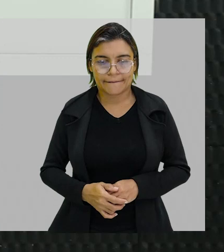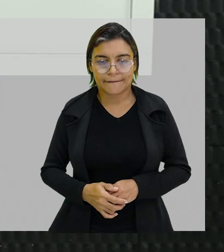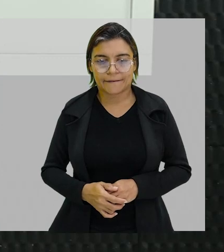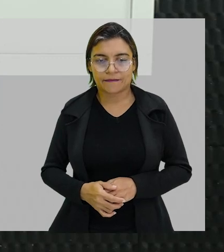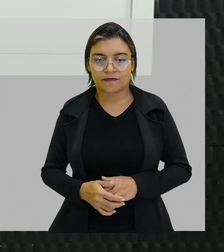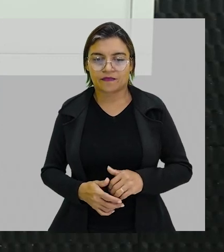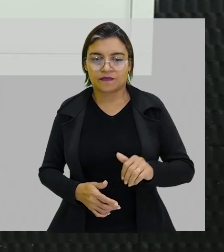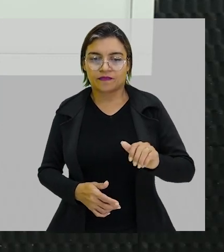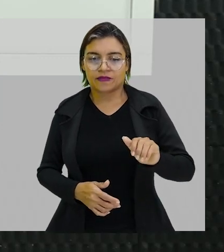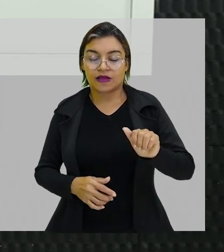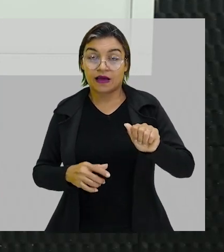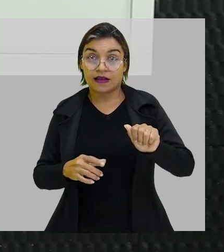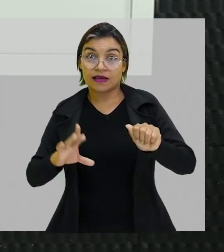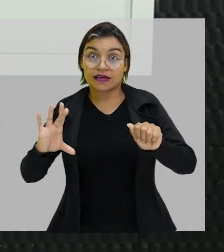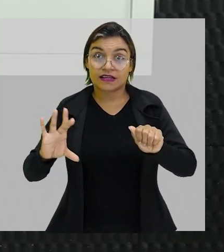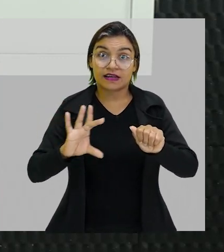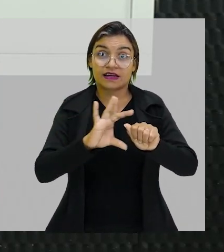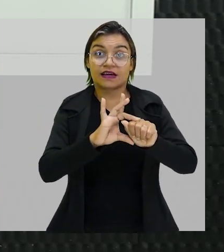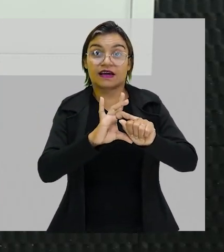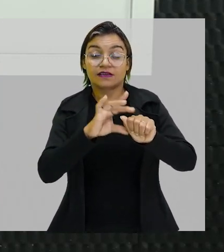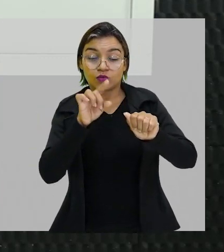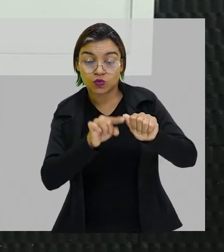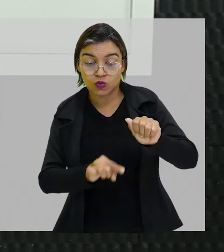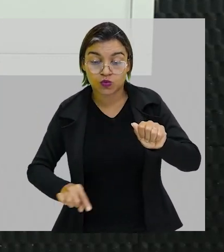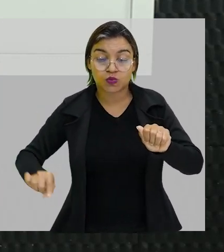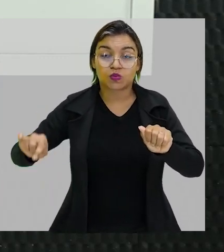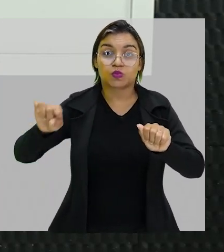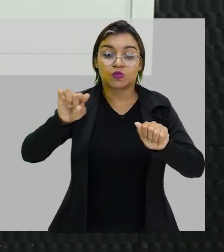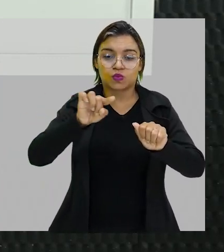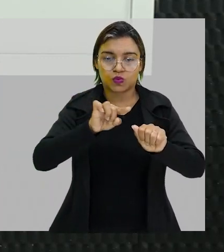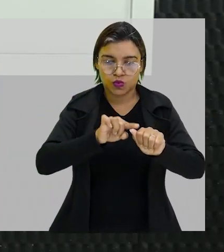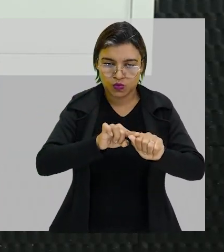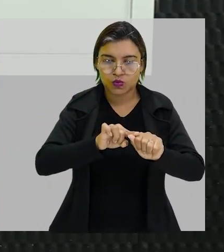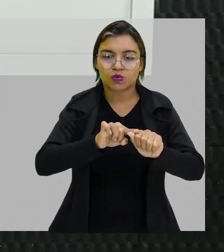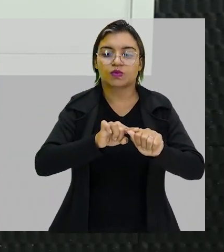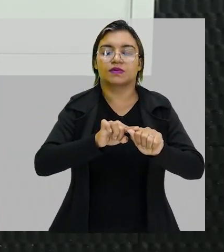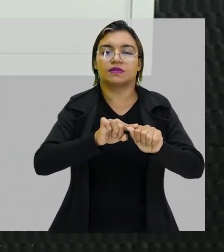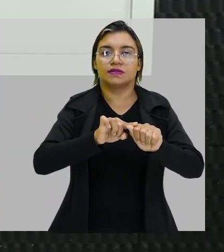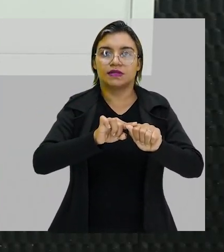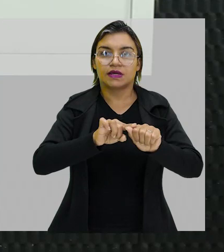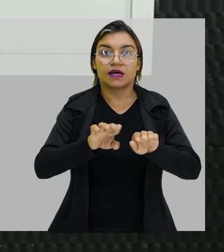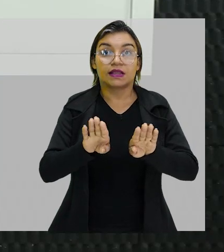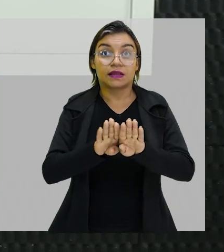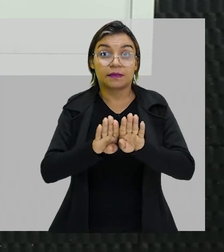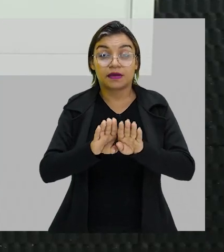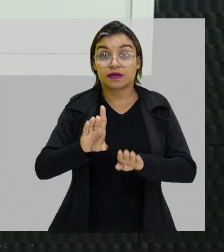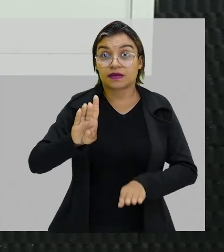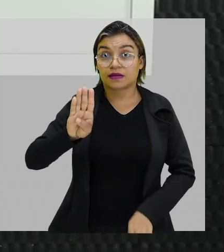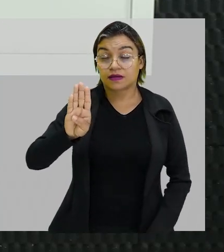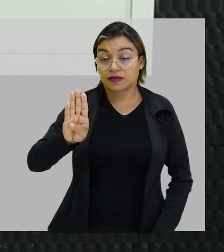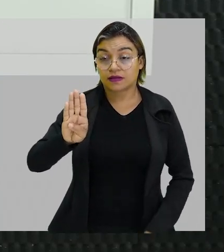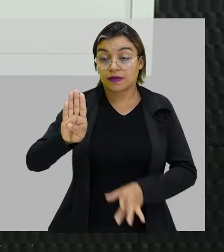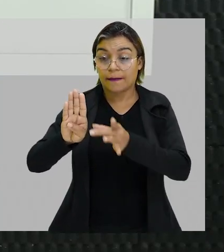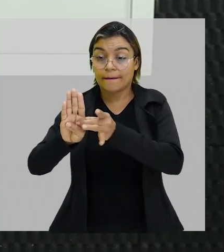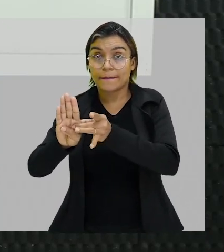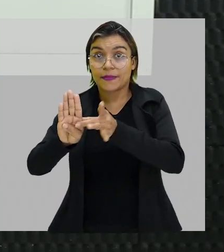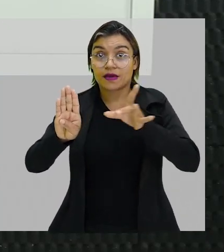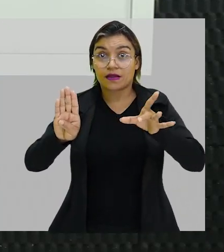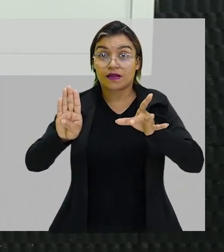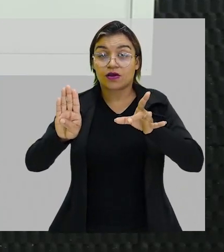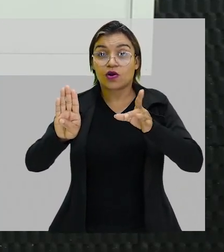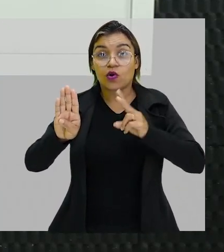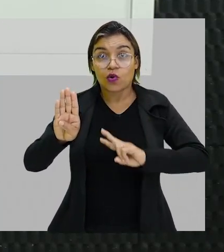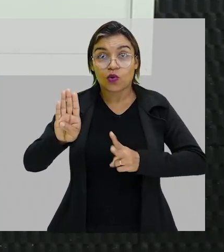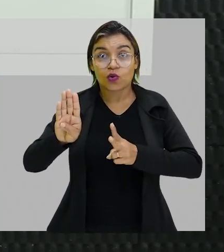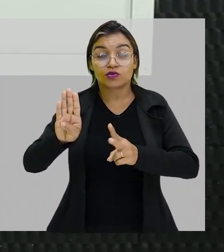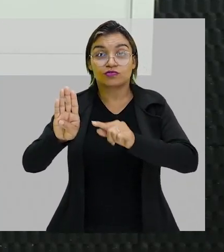ligada em A, percorre o sentido anti-horário na expira, e no momento que for desligada de B, continua em